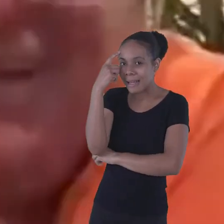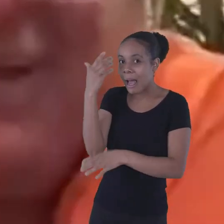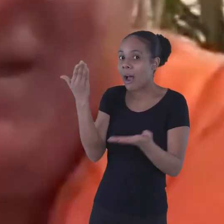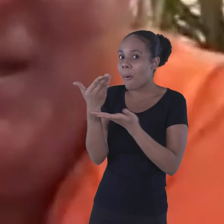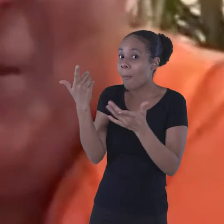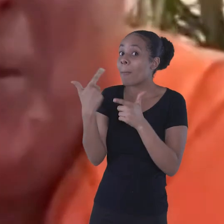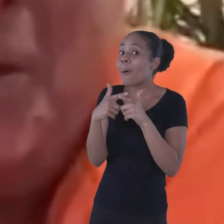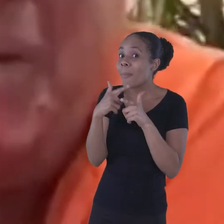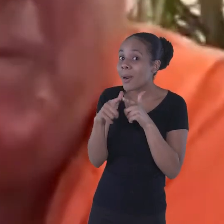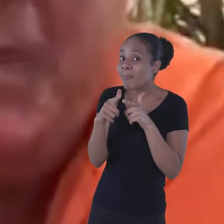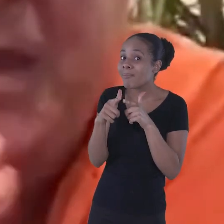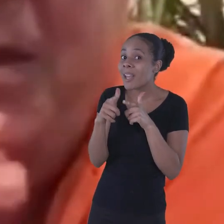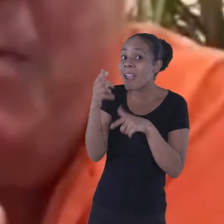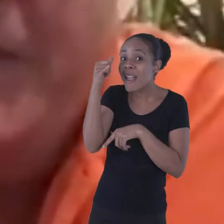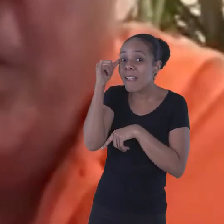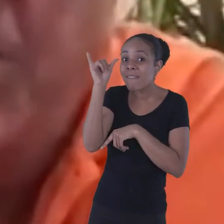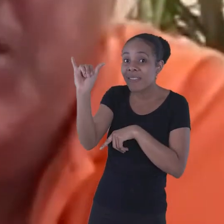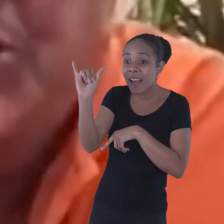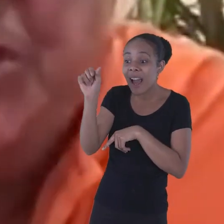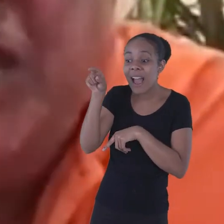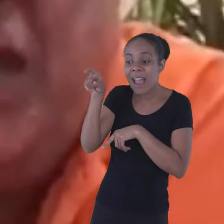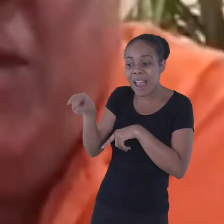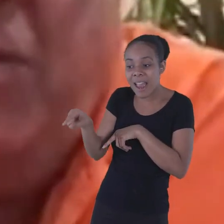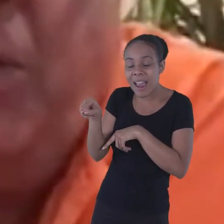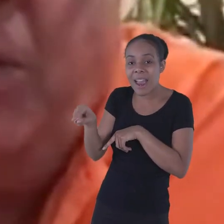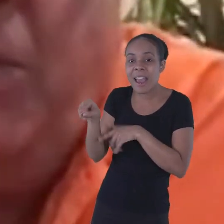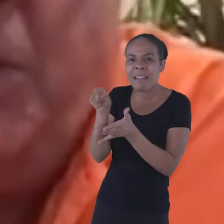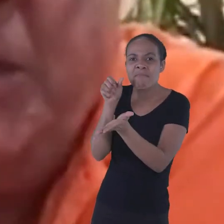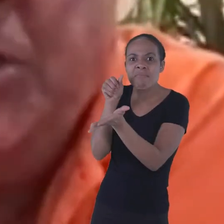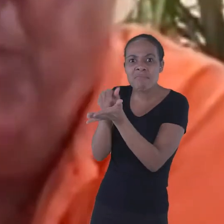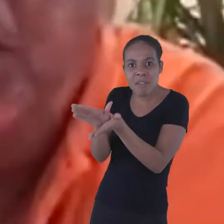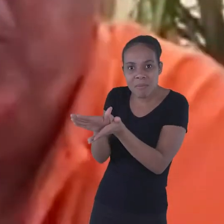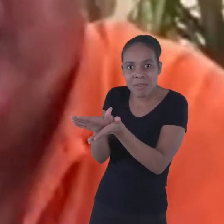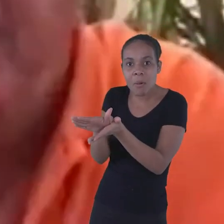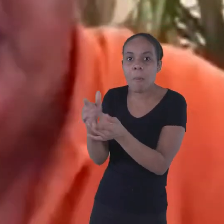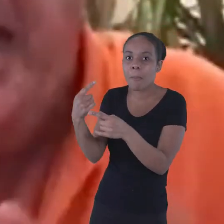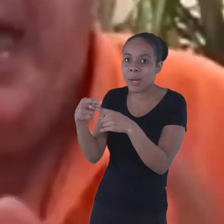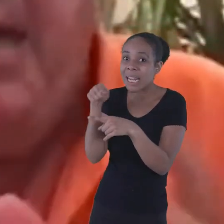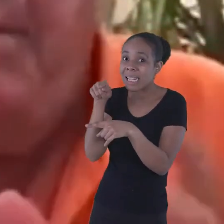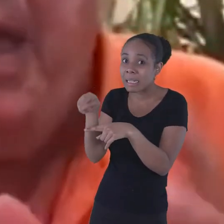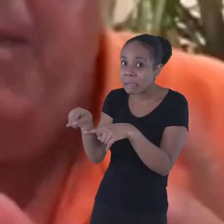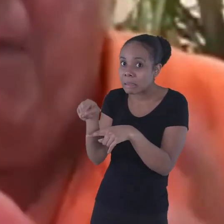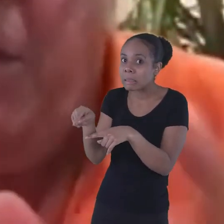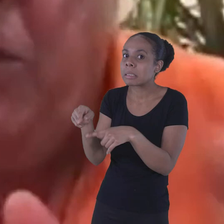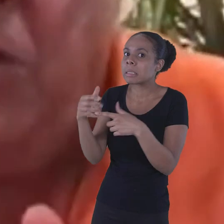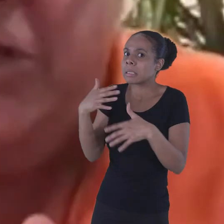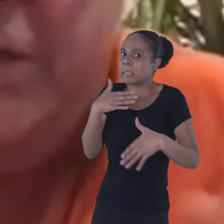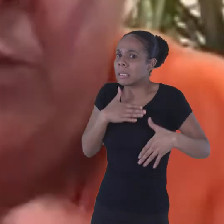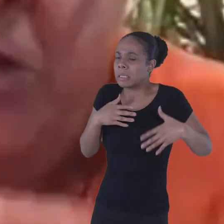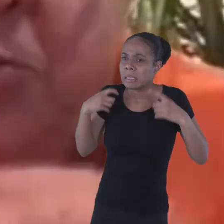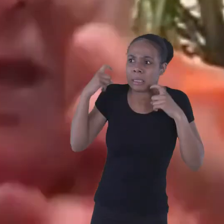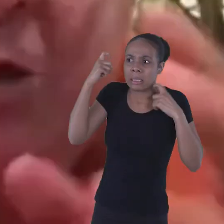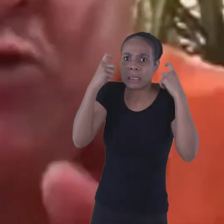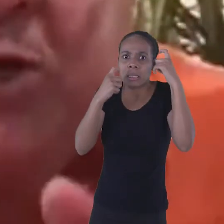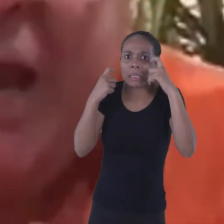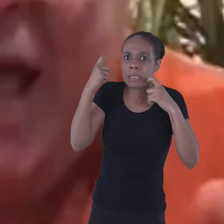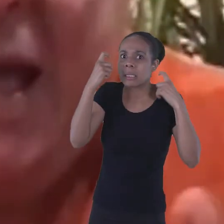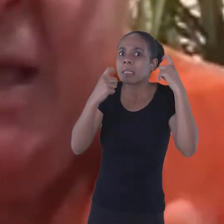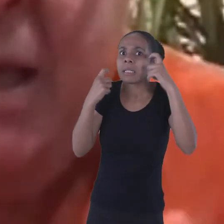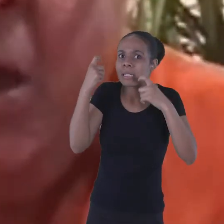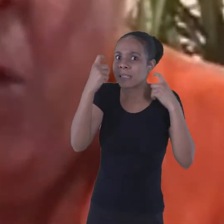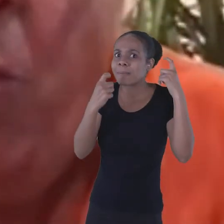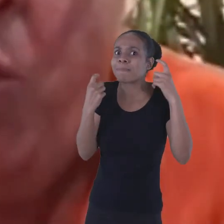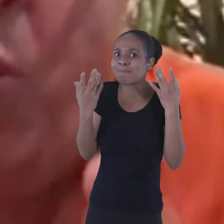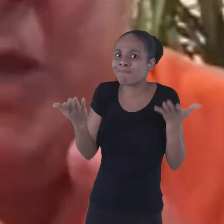Mas você fez uma coisa incrível de acalmar. Mas eu menti, eu menti porque eu sabia. Eu estou dizendo isso para